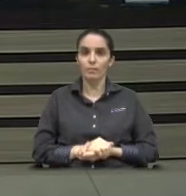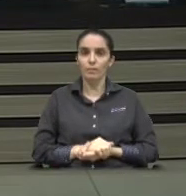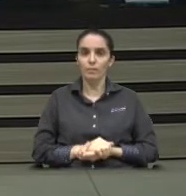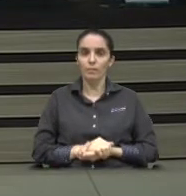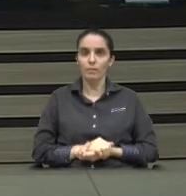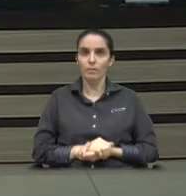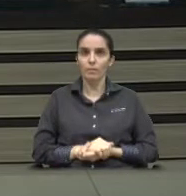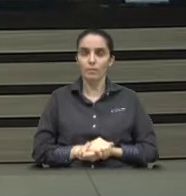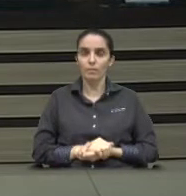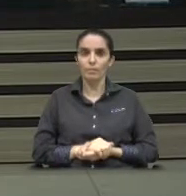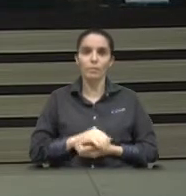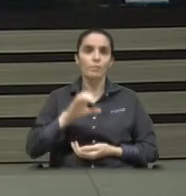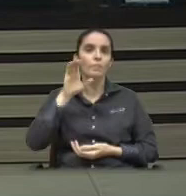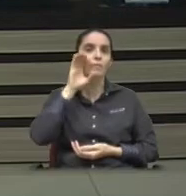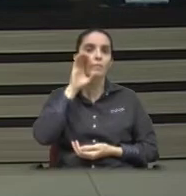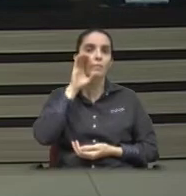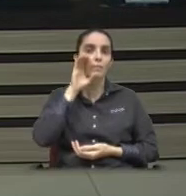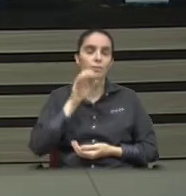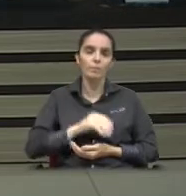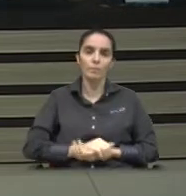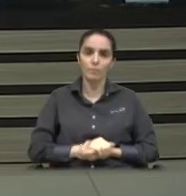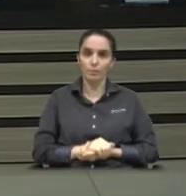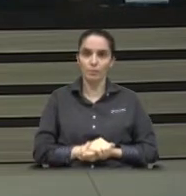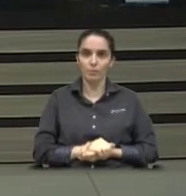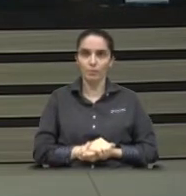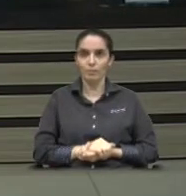Questão de ordem, vereador Constância.